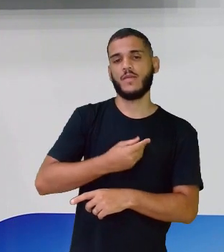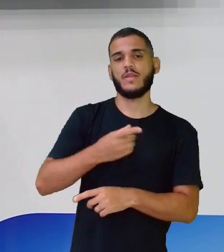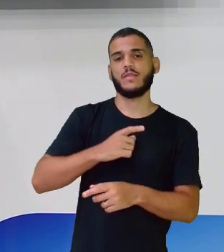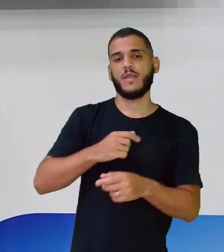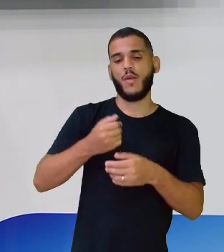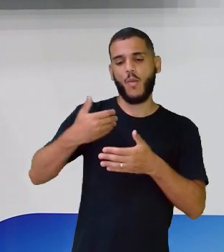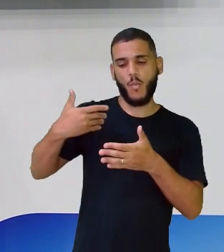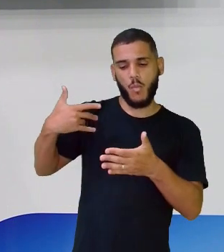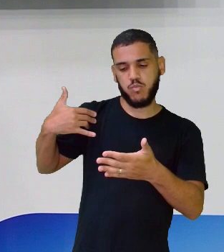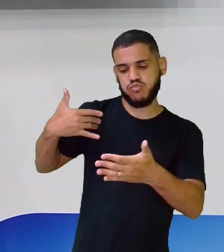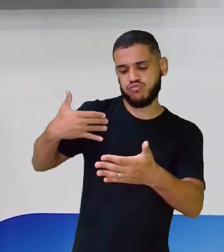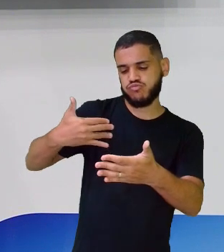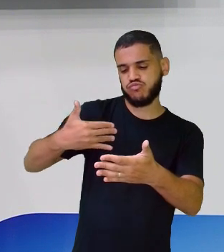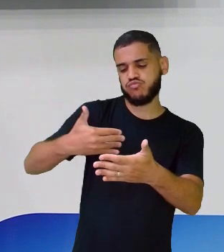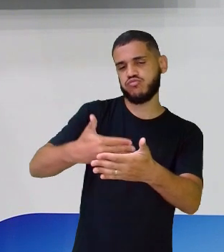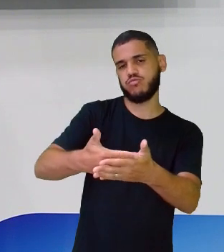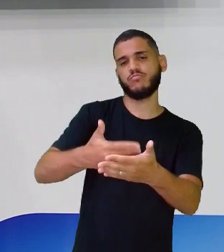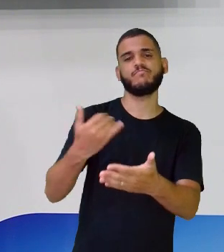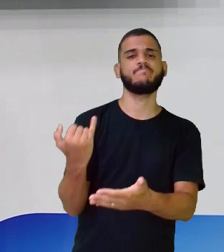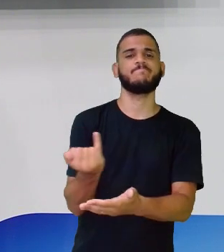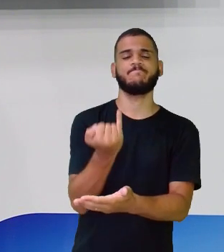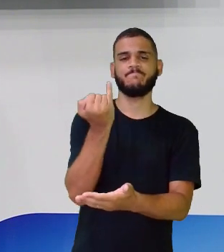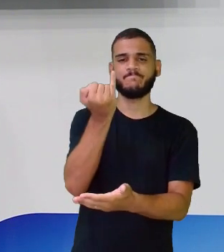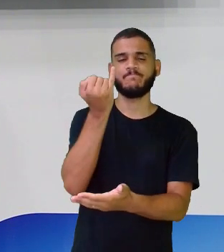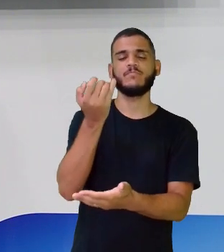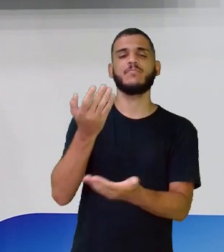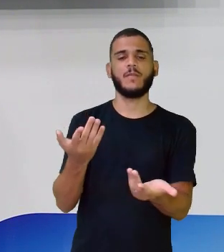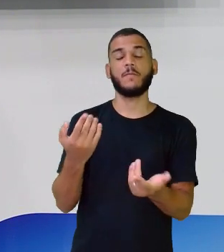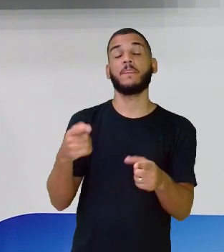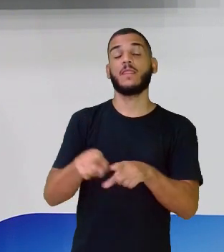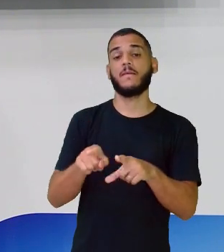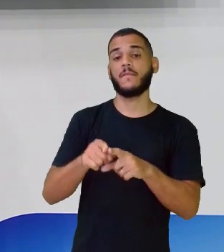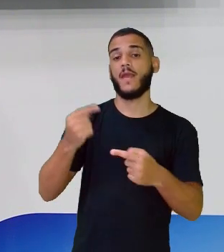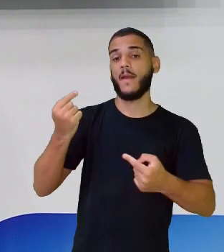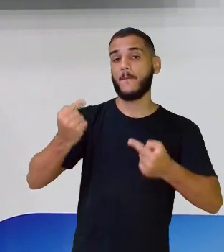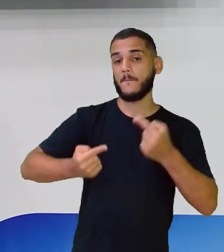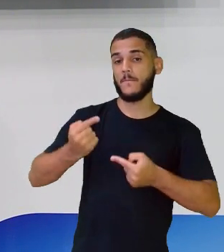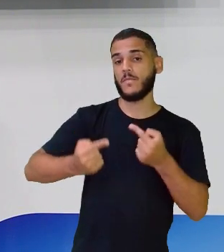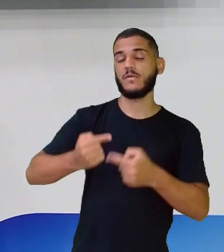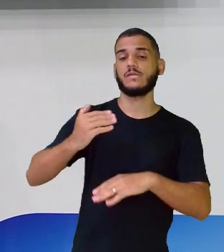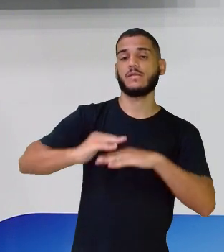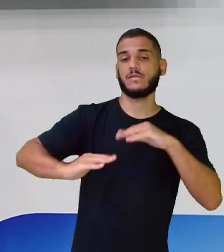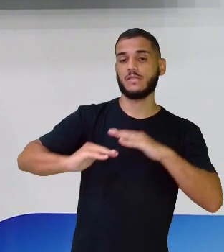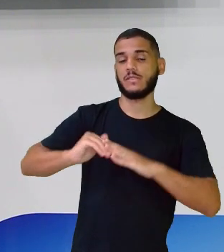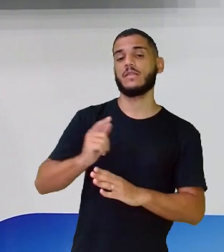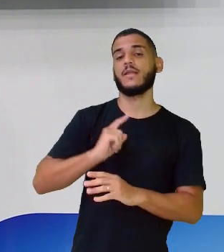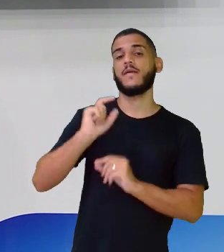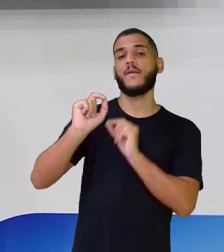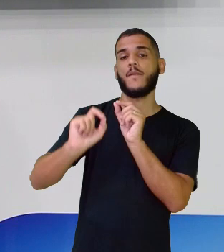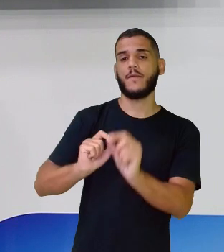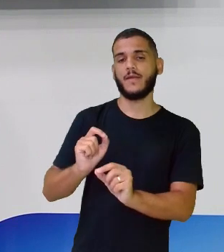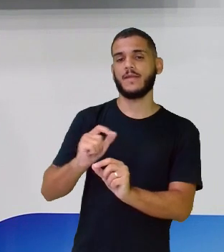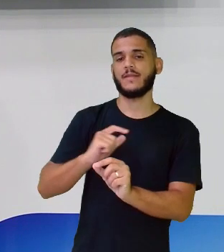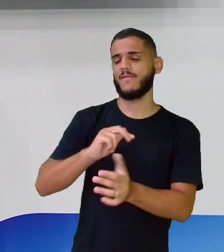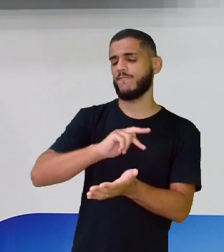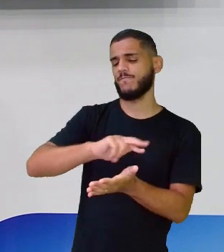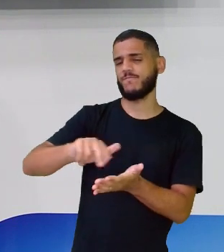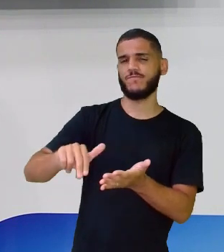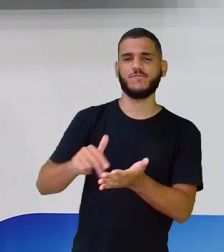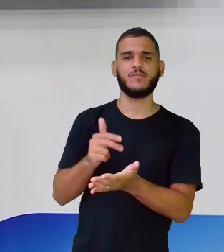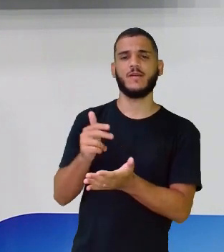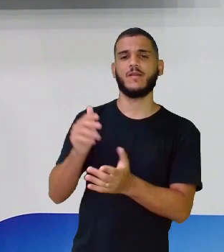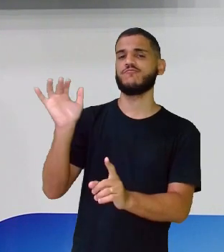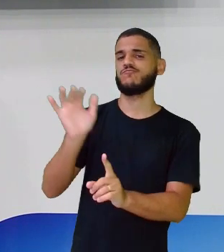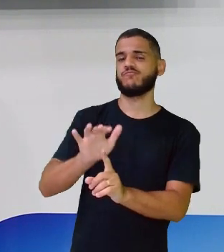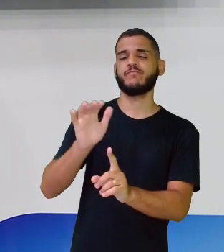carreira muito bem sucedida, e políticos também, através do seu trabalho, fazem grandes modificações